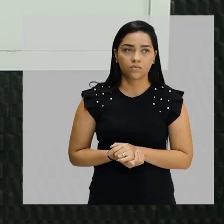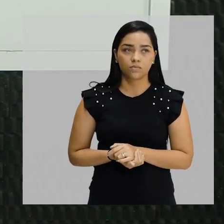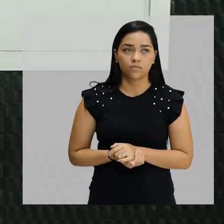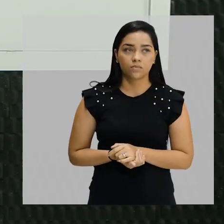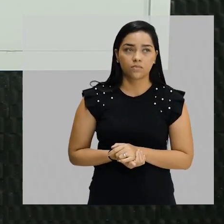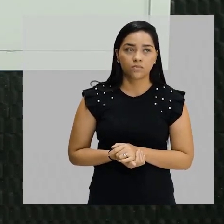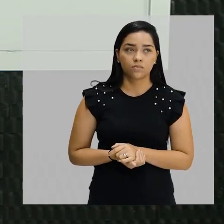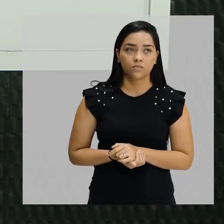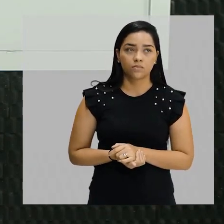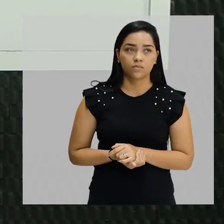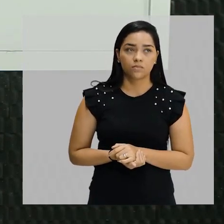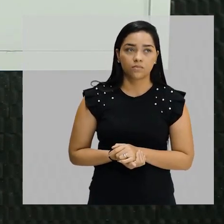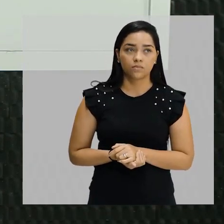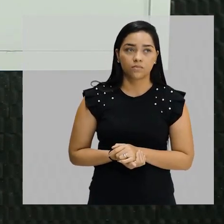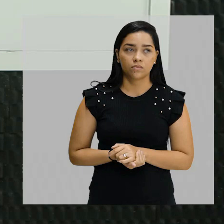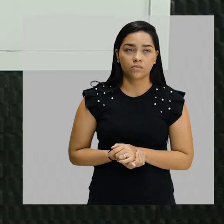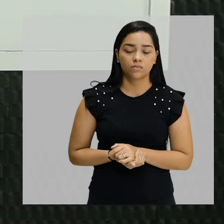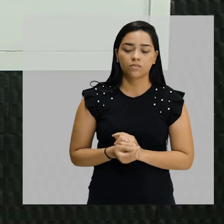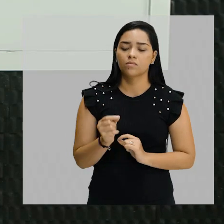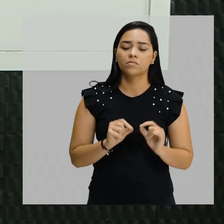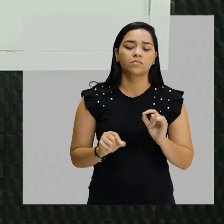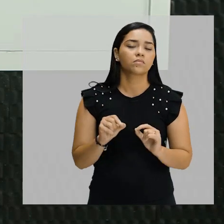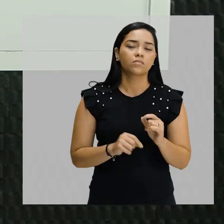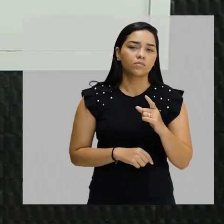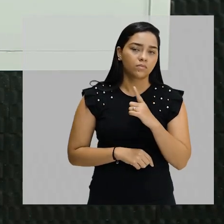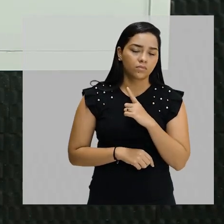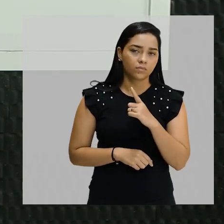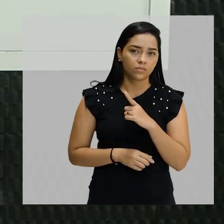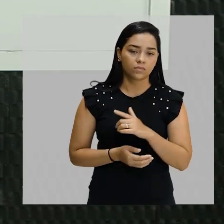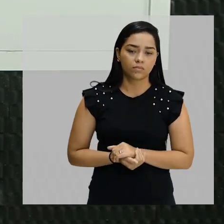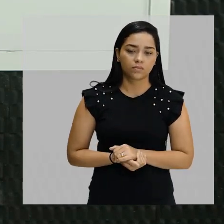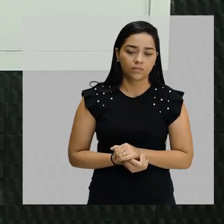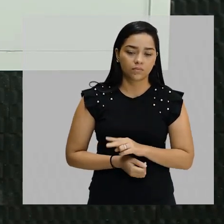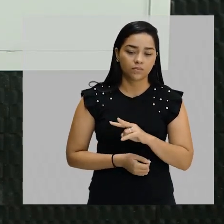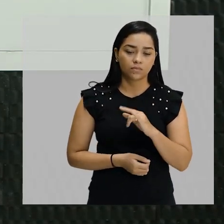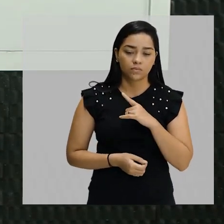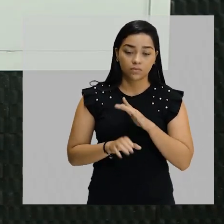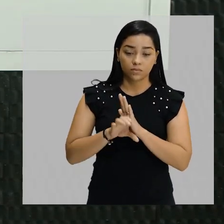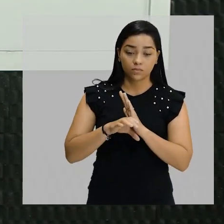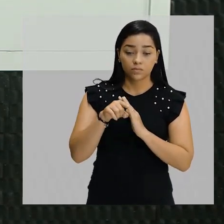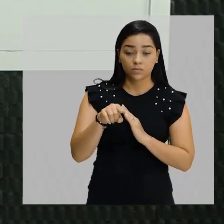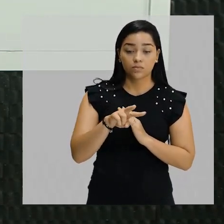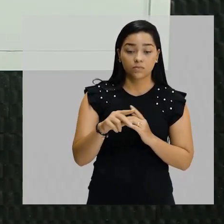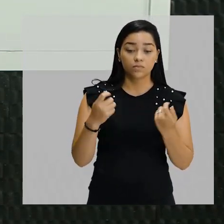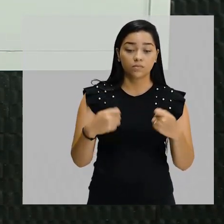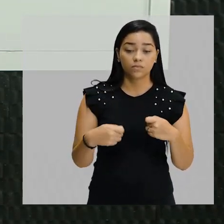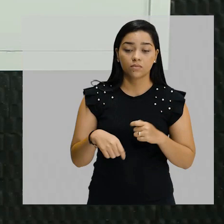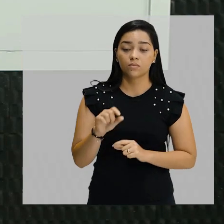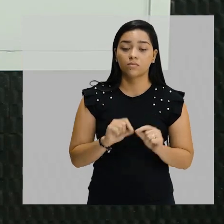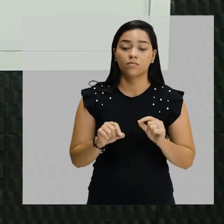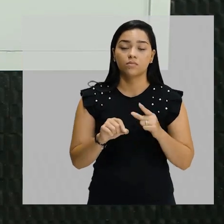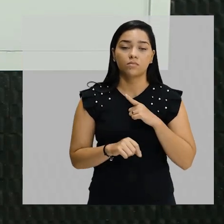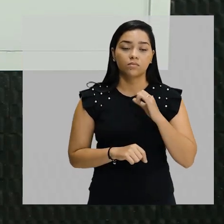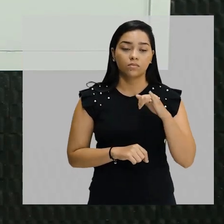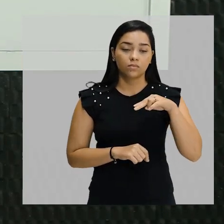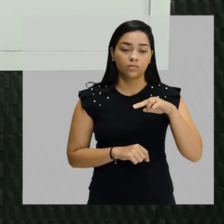ok o que que isso aí vai trazer para gente a gente vai introduzir um conceito que você vai precisar muito que é o conceito de